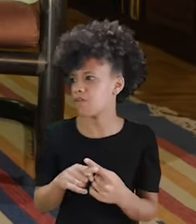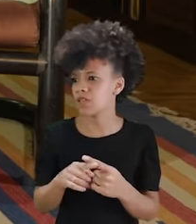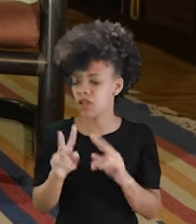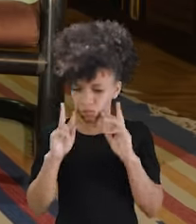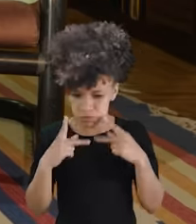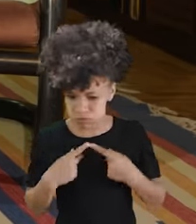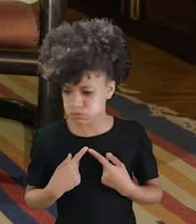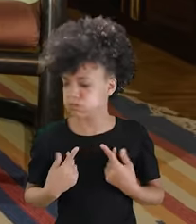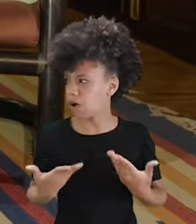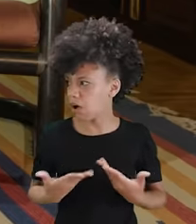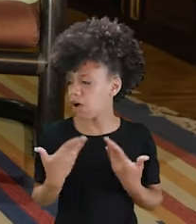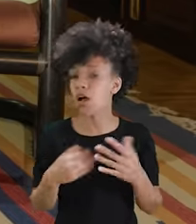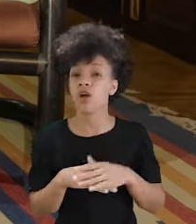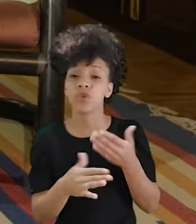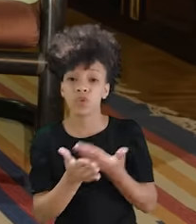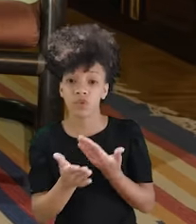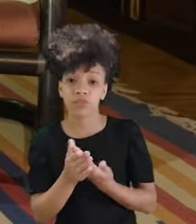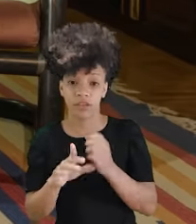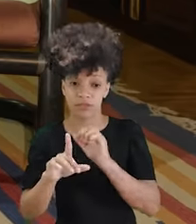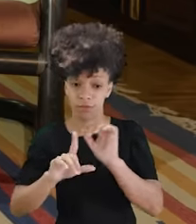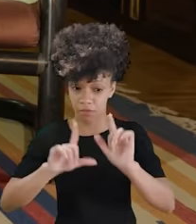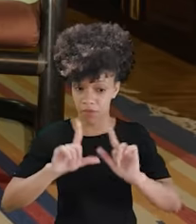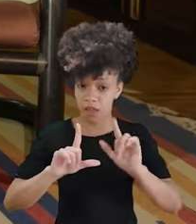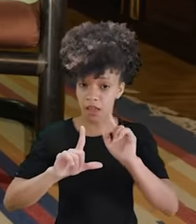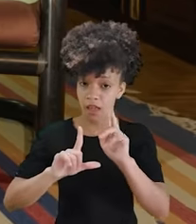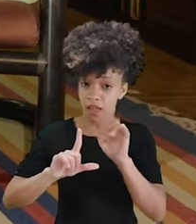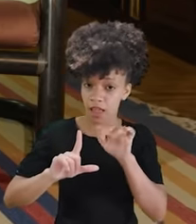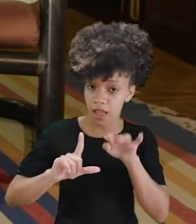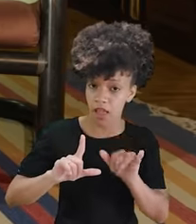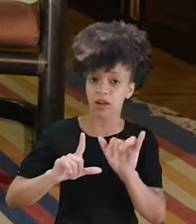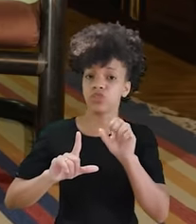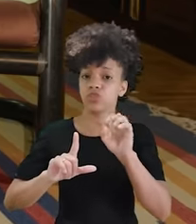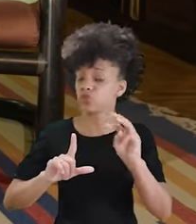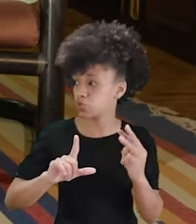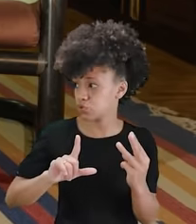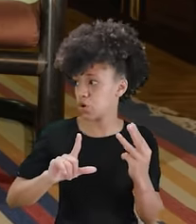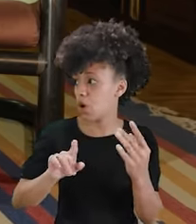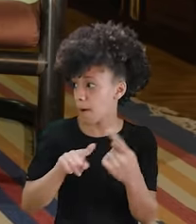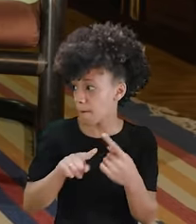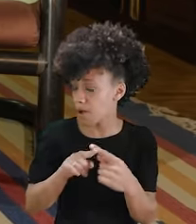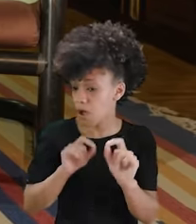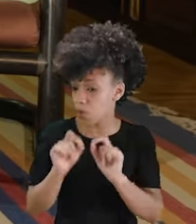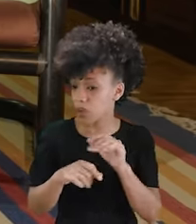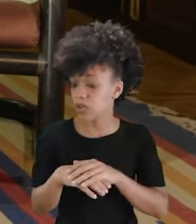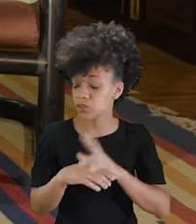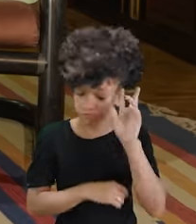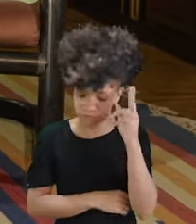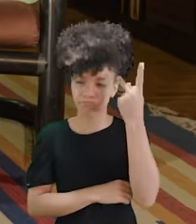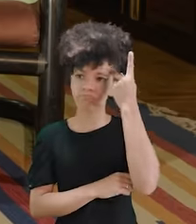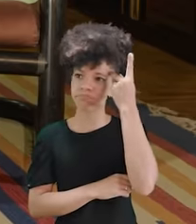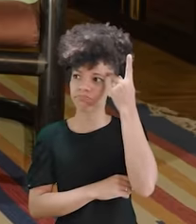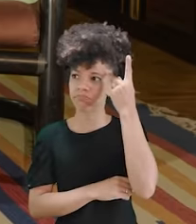você tá sendo estimulado eu fui eu fui estudar um pouco sobre reality show O Grande Lance do reality show é é ação